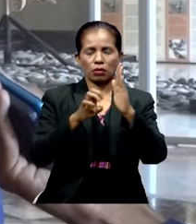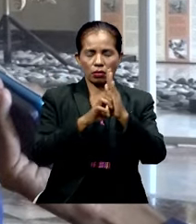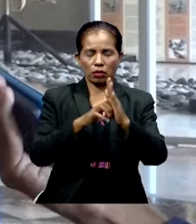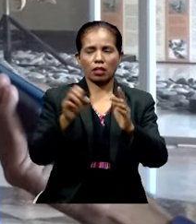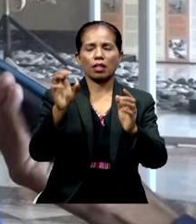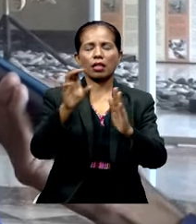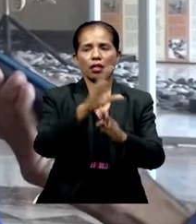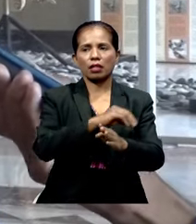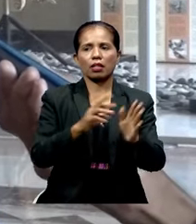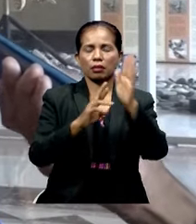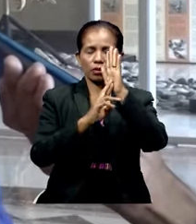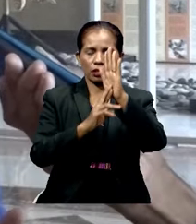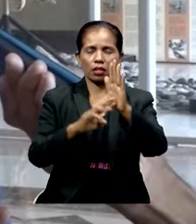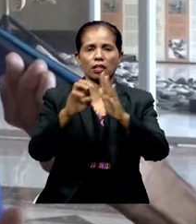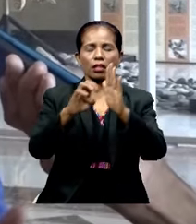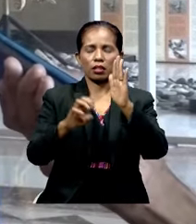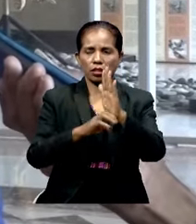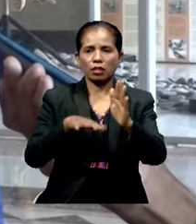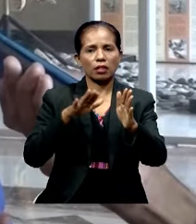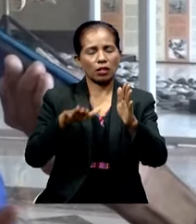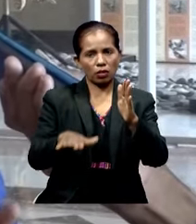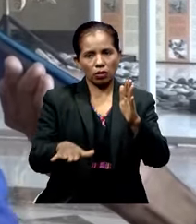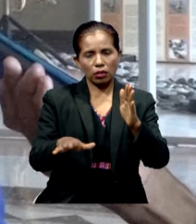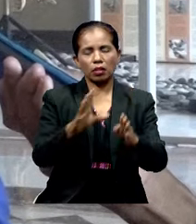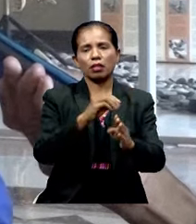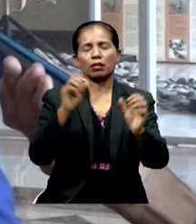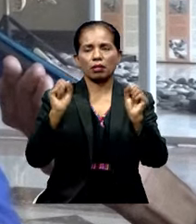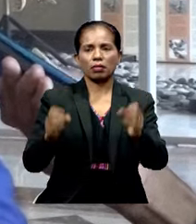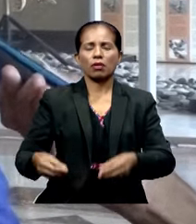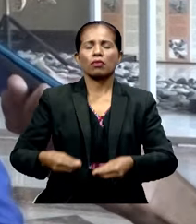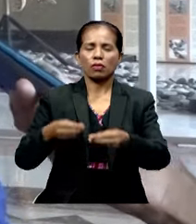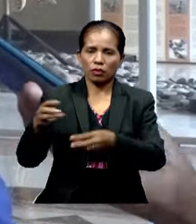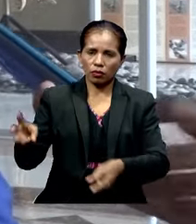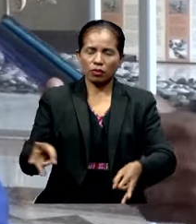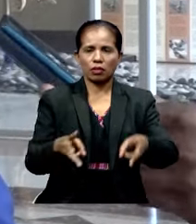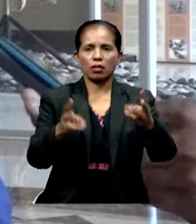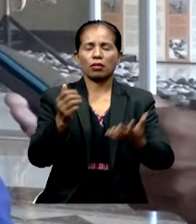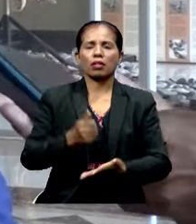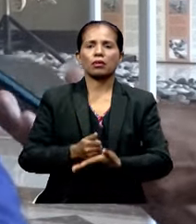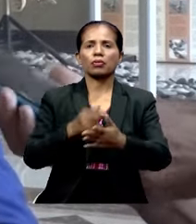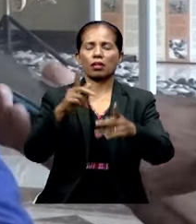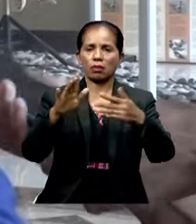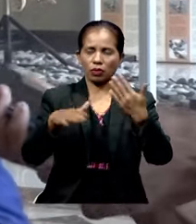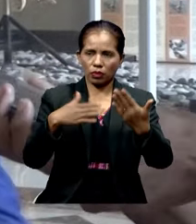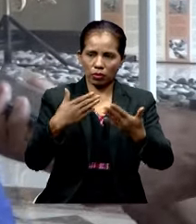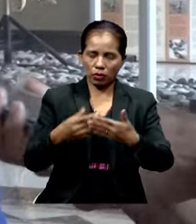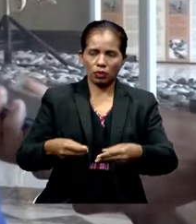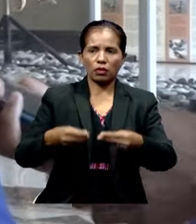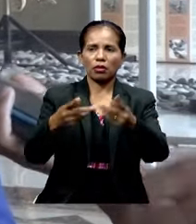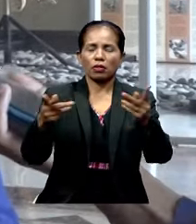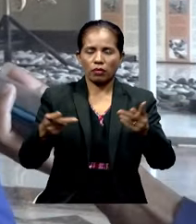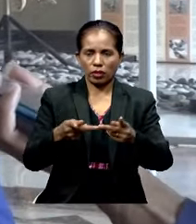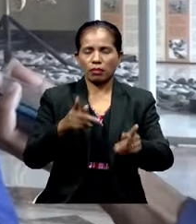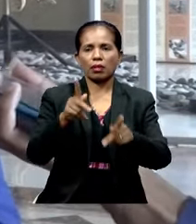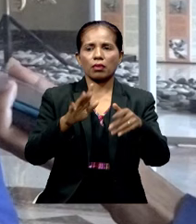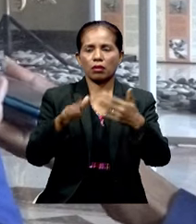maneira representa Estado e a craica, a tu bele acumula, a tu bele fordala, a tu bele servir em hututu, e for fatem para o povo hututu